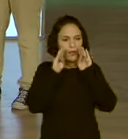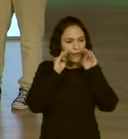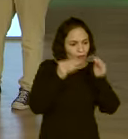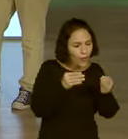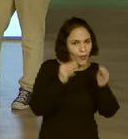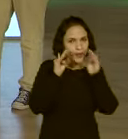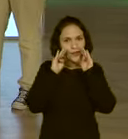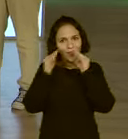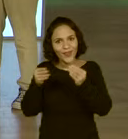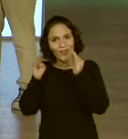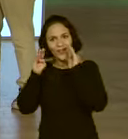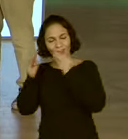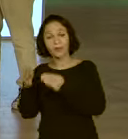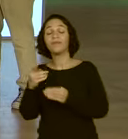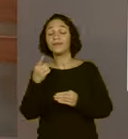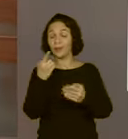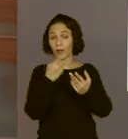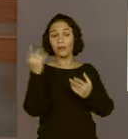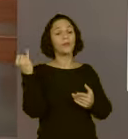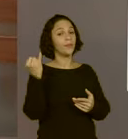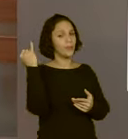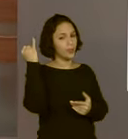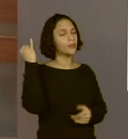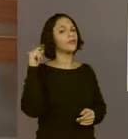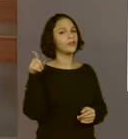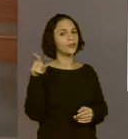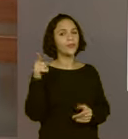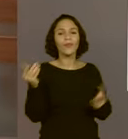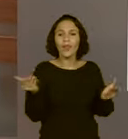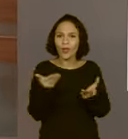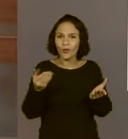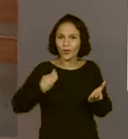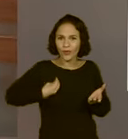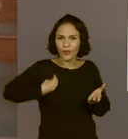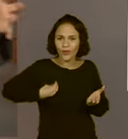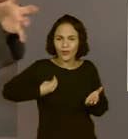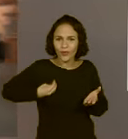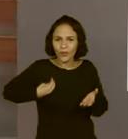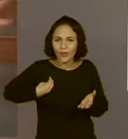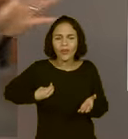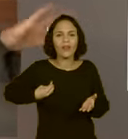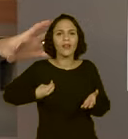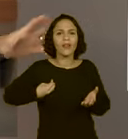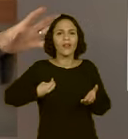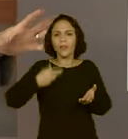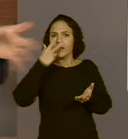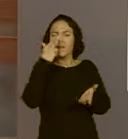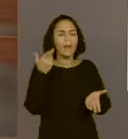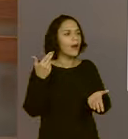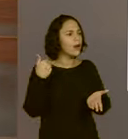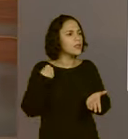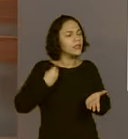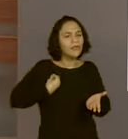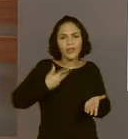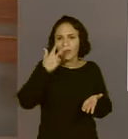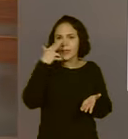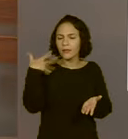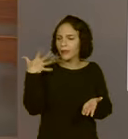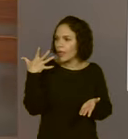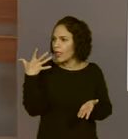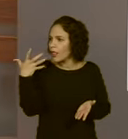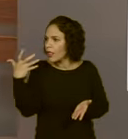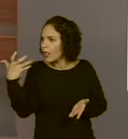detalhe muito importante que você tocou é que hoje em dia a nossa vida, tudo que está ao nosso redor convida a